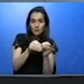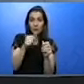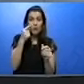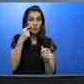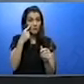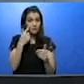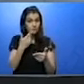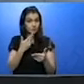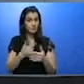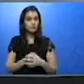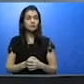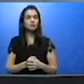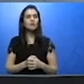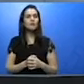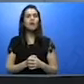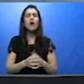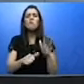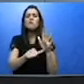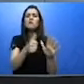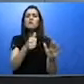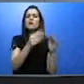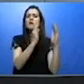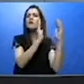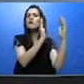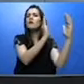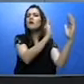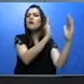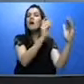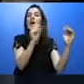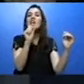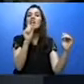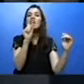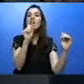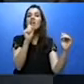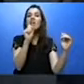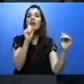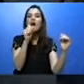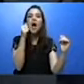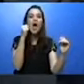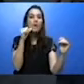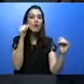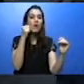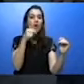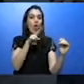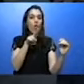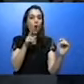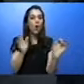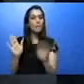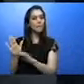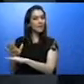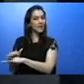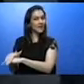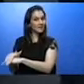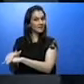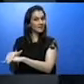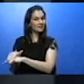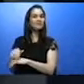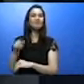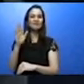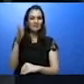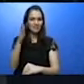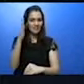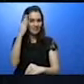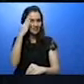Primeira parte do texto, nós respondemos: quem é a mulher chamada Mona Lisa? Vocês já sabem,